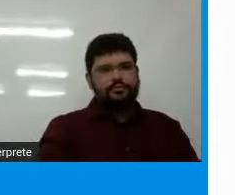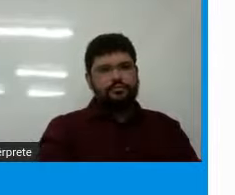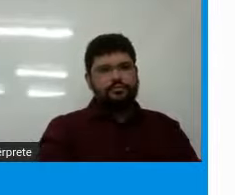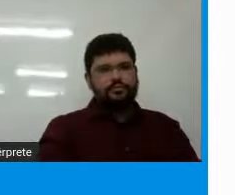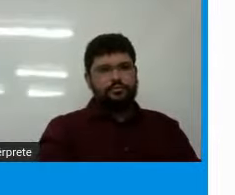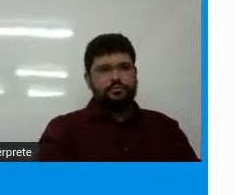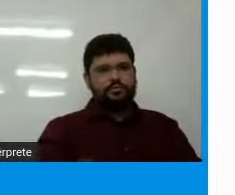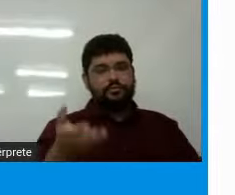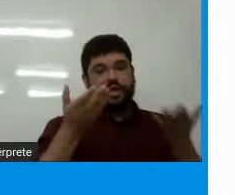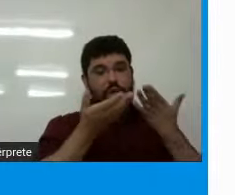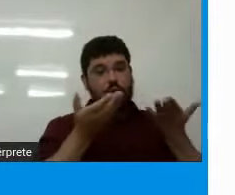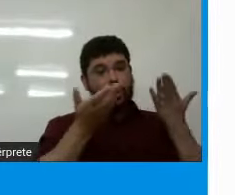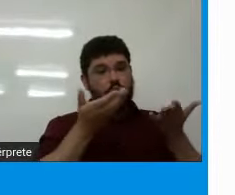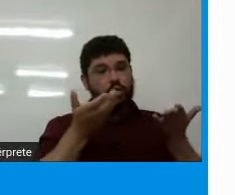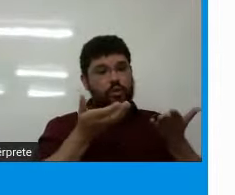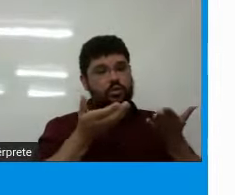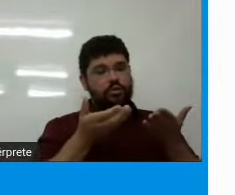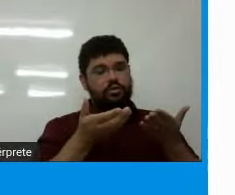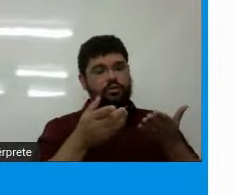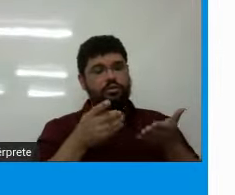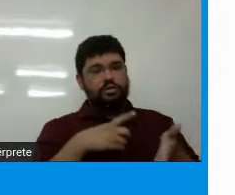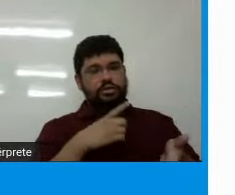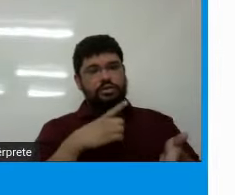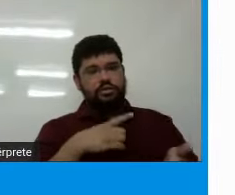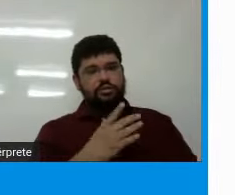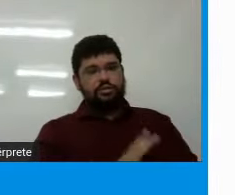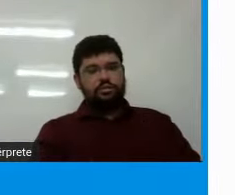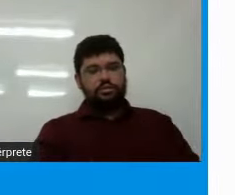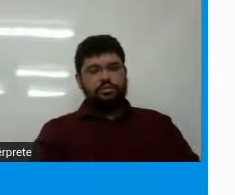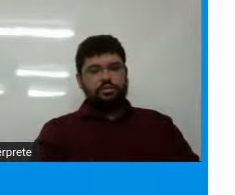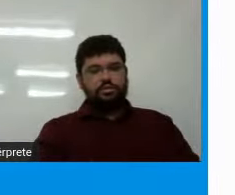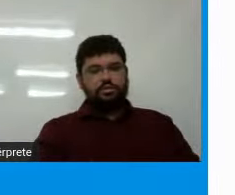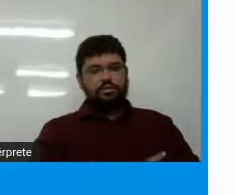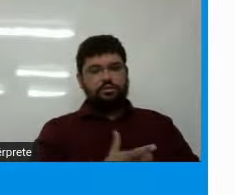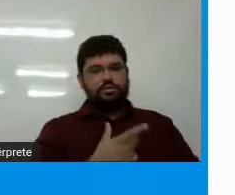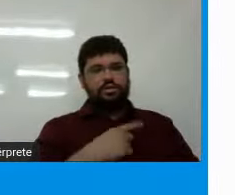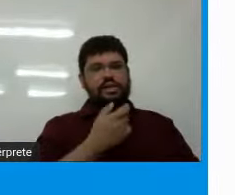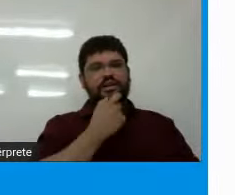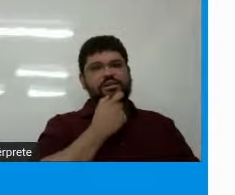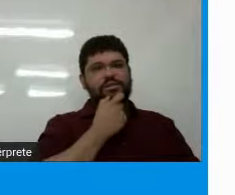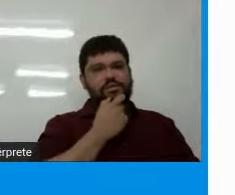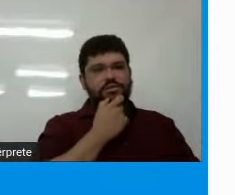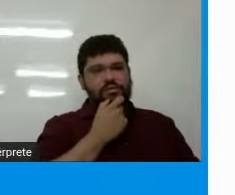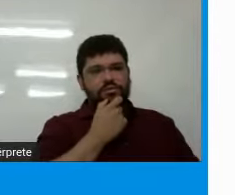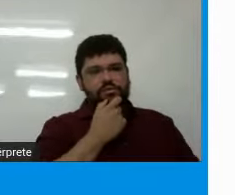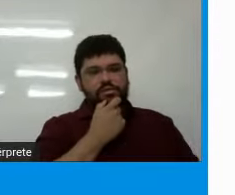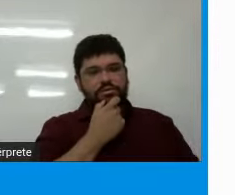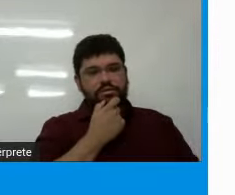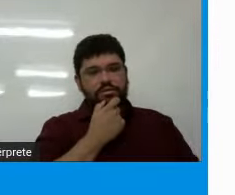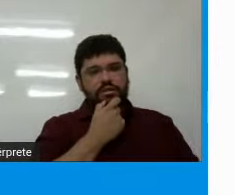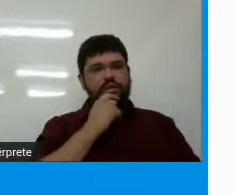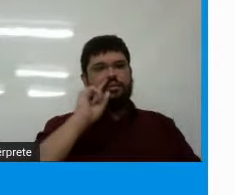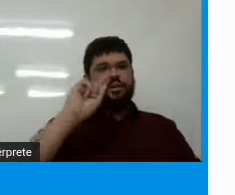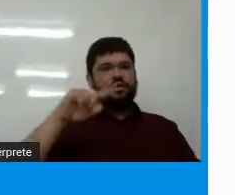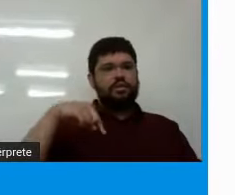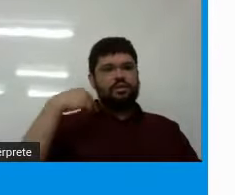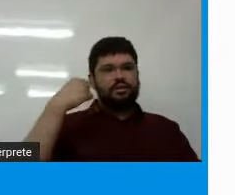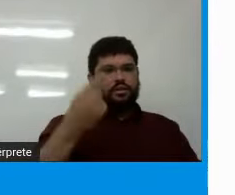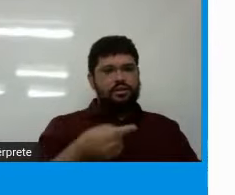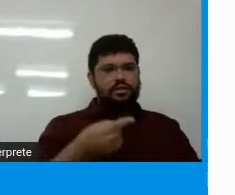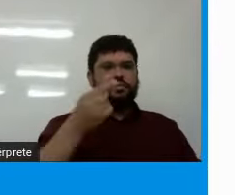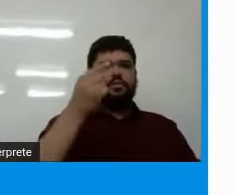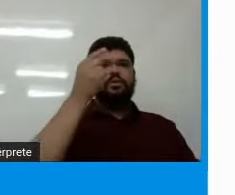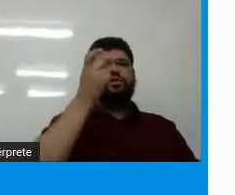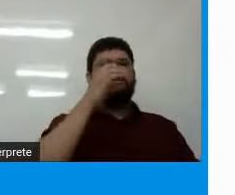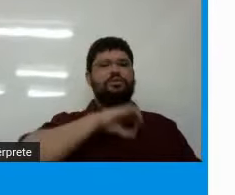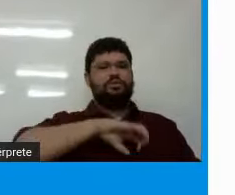ela possui uma página em inglês. Né? Mas à medida que você entra e começa a